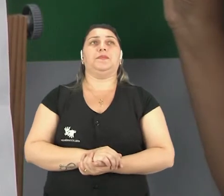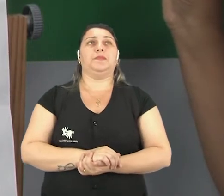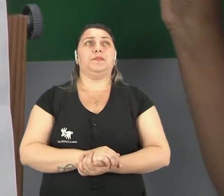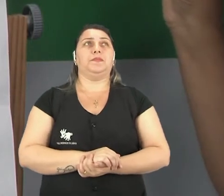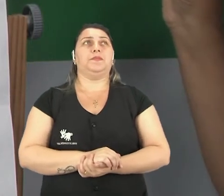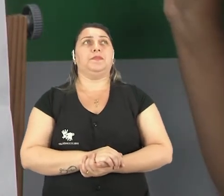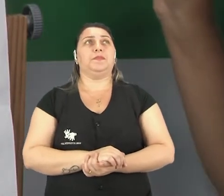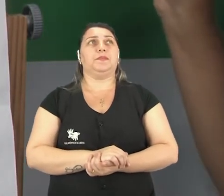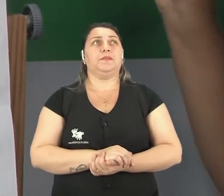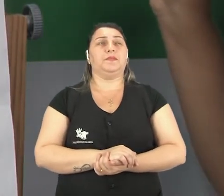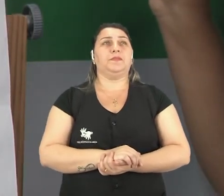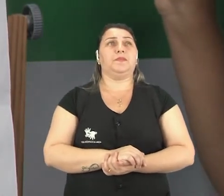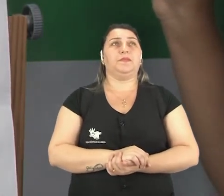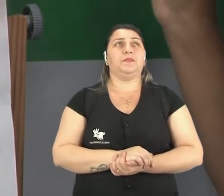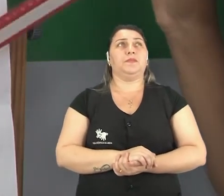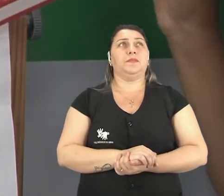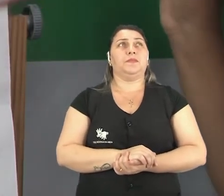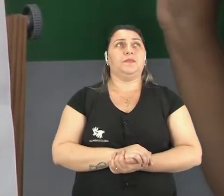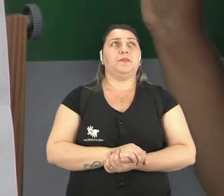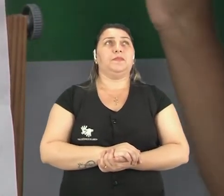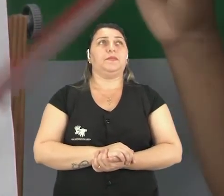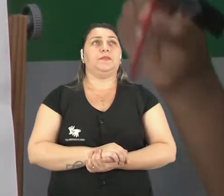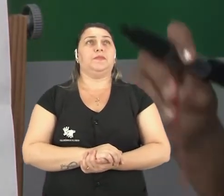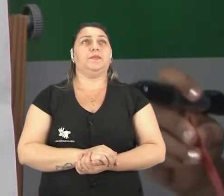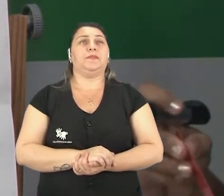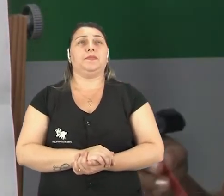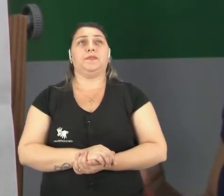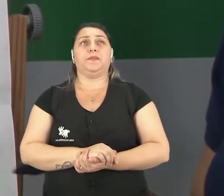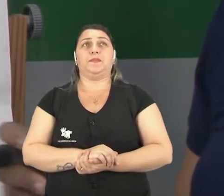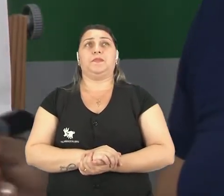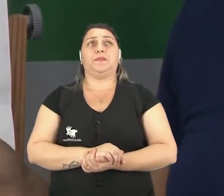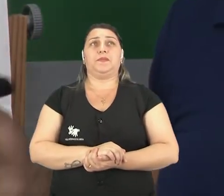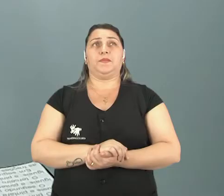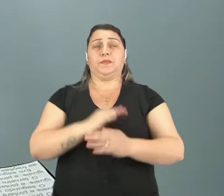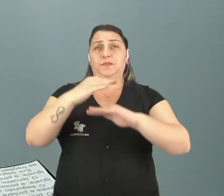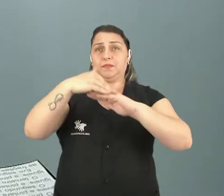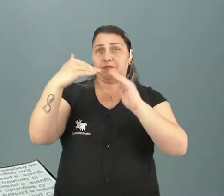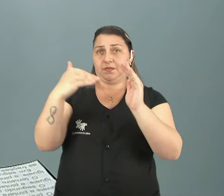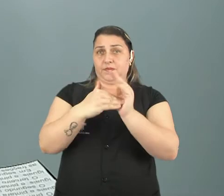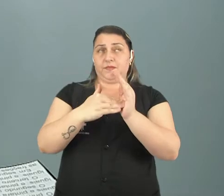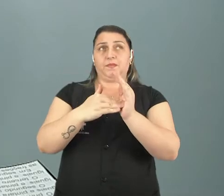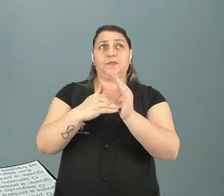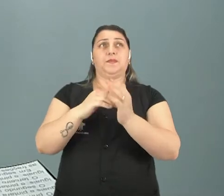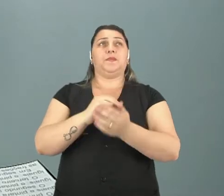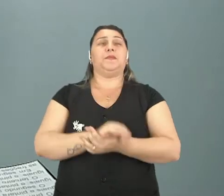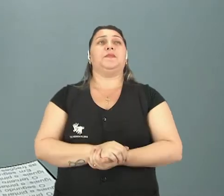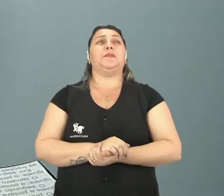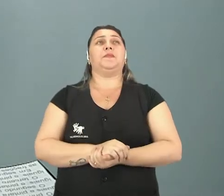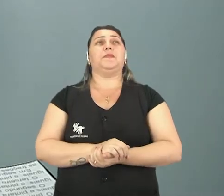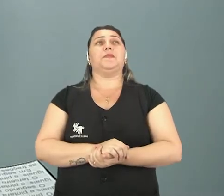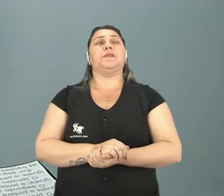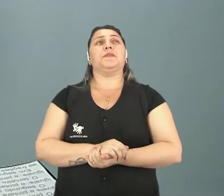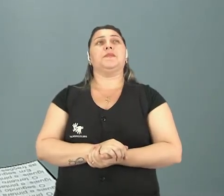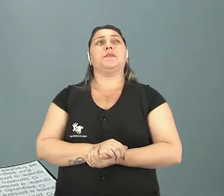utilizei 2 partes, né, do meu todo. E aqui,